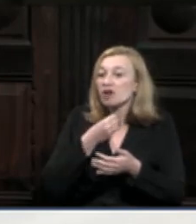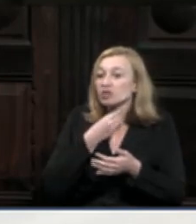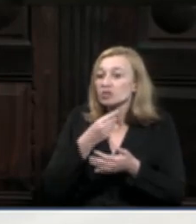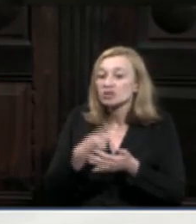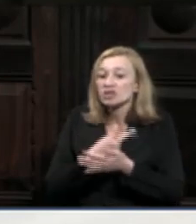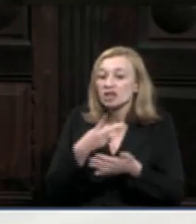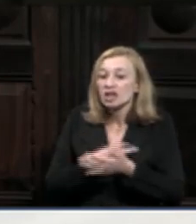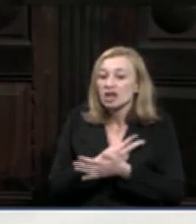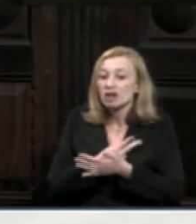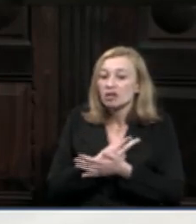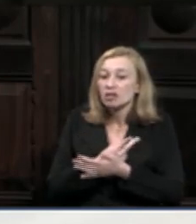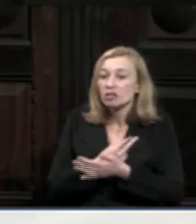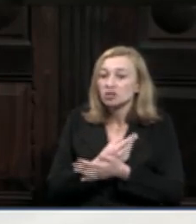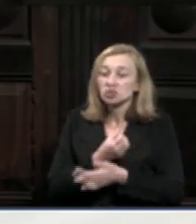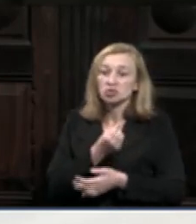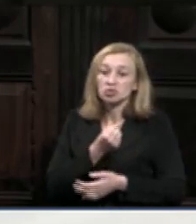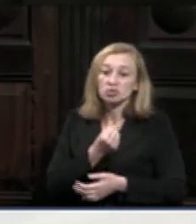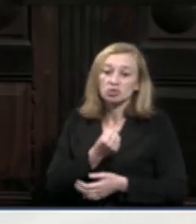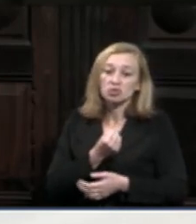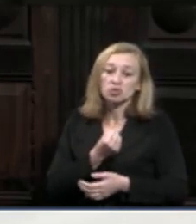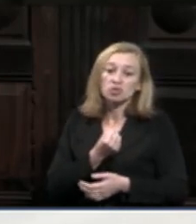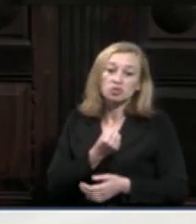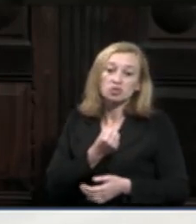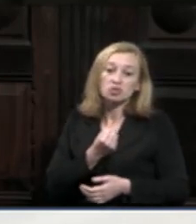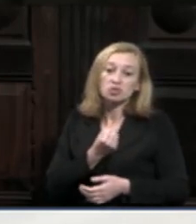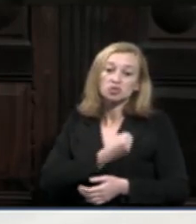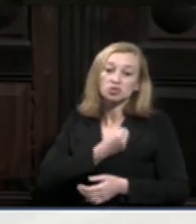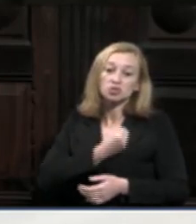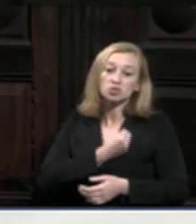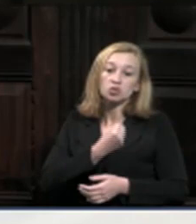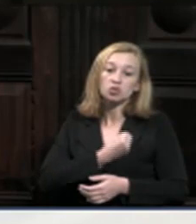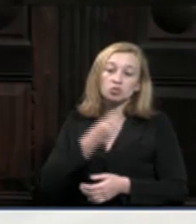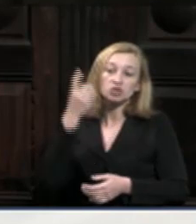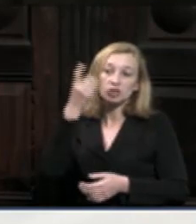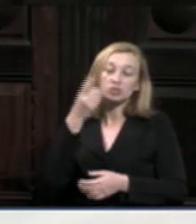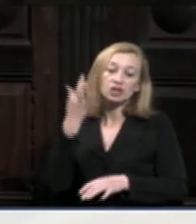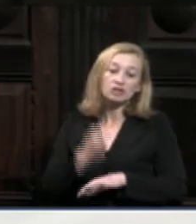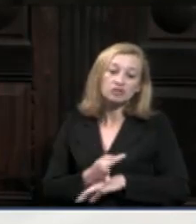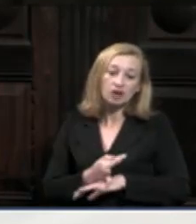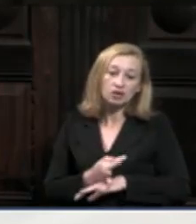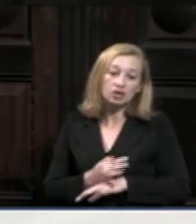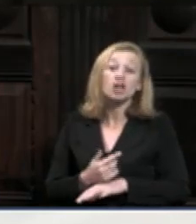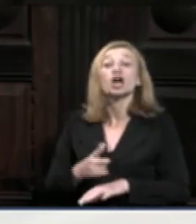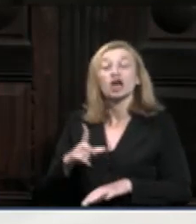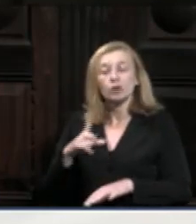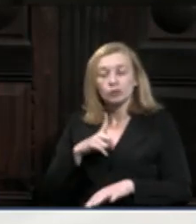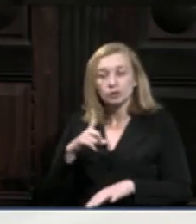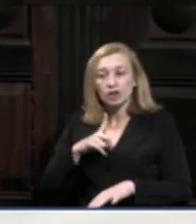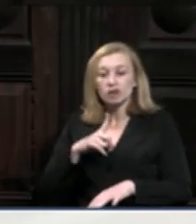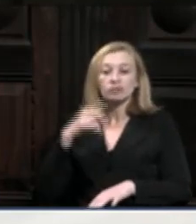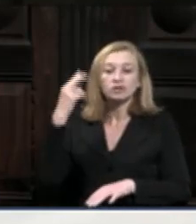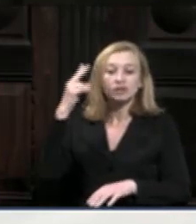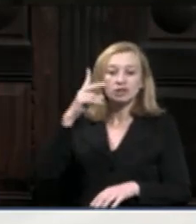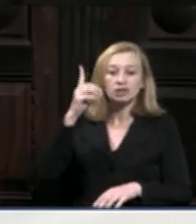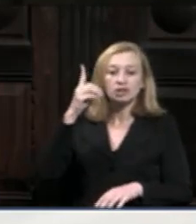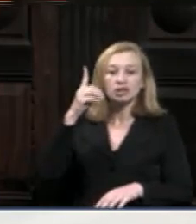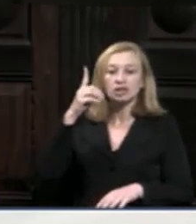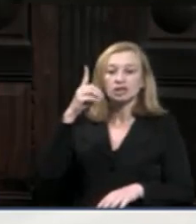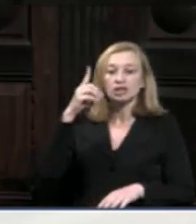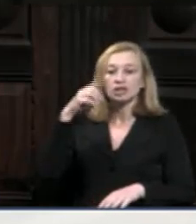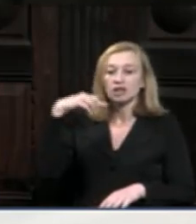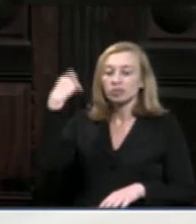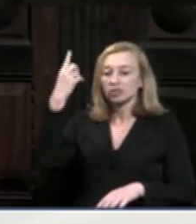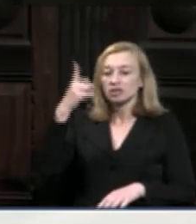quórum. Eu tenho, pelo deputado Eliomar Coelho, o